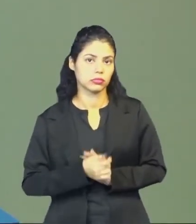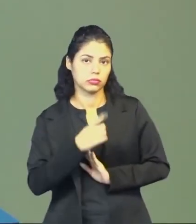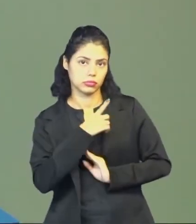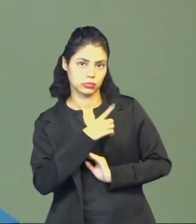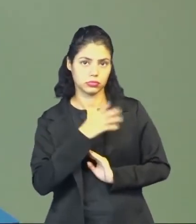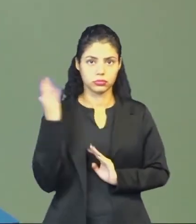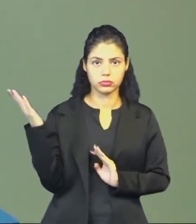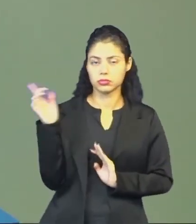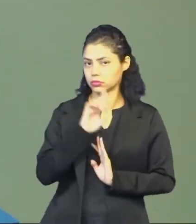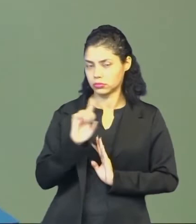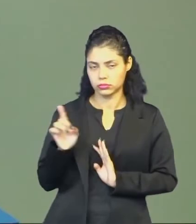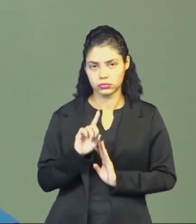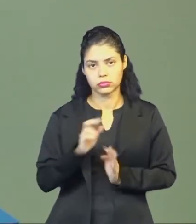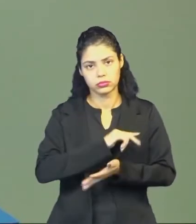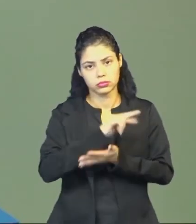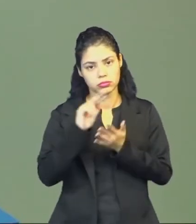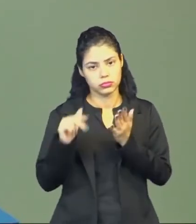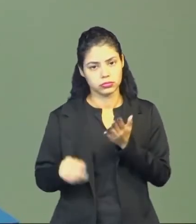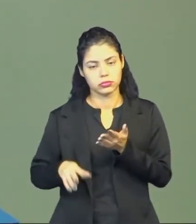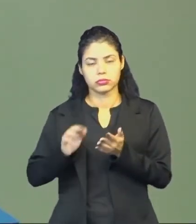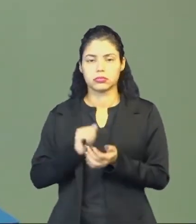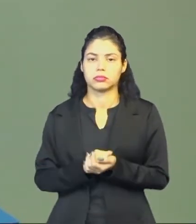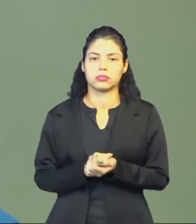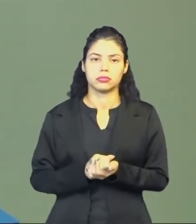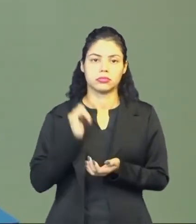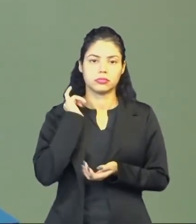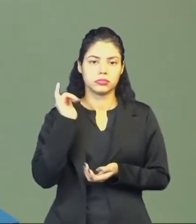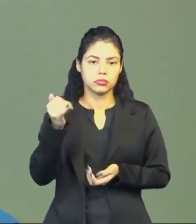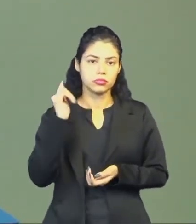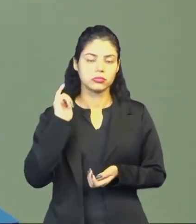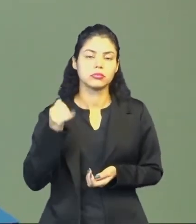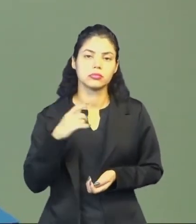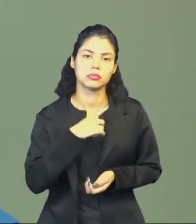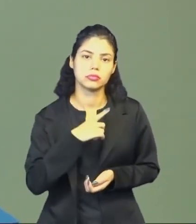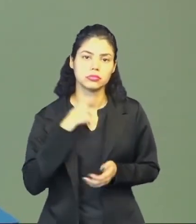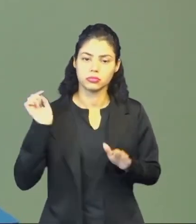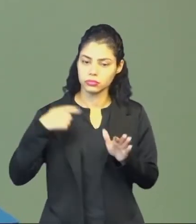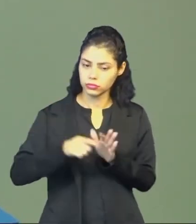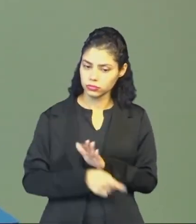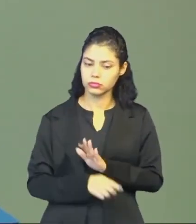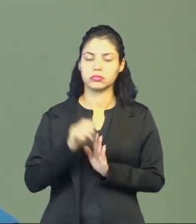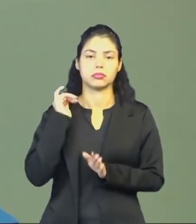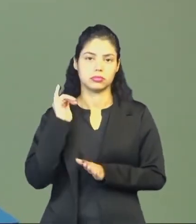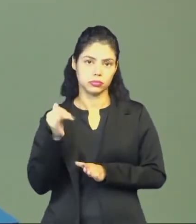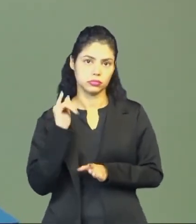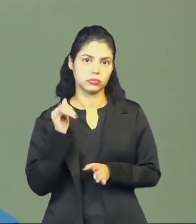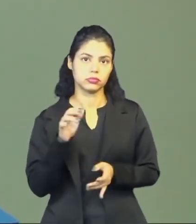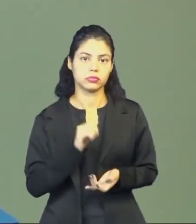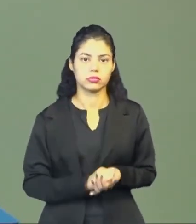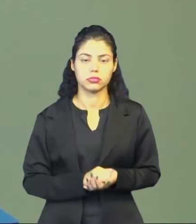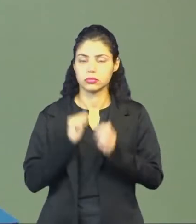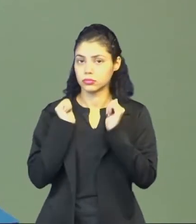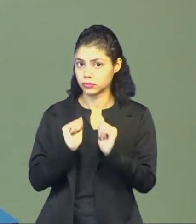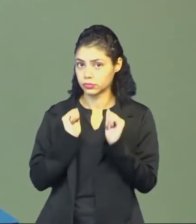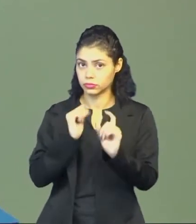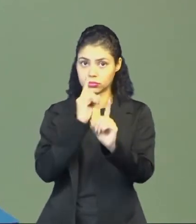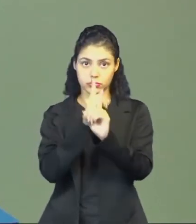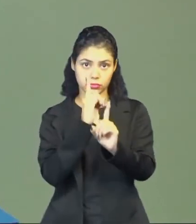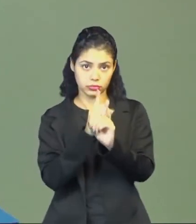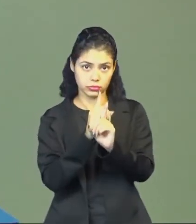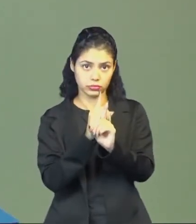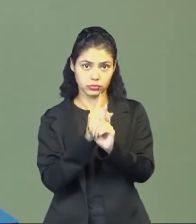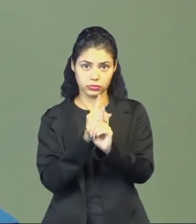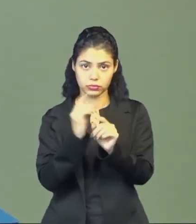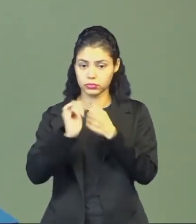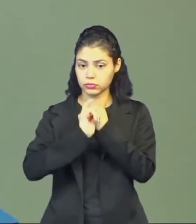tipo? Não, eu estou falando de tipo de texto, que é narrativo. Aí, dentro desse tipo de texto narrativo, eu posso encontrar tanto